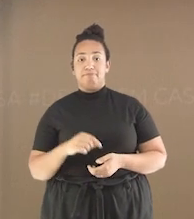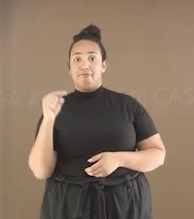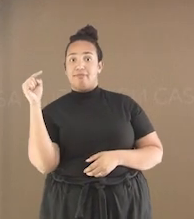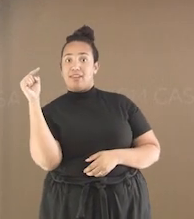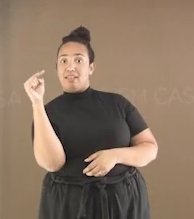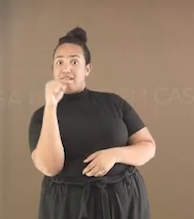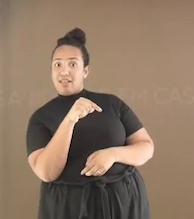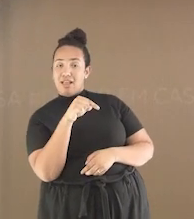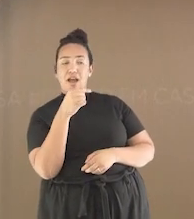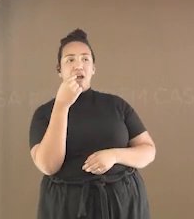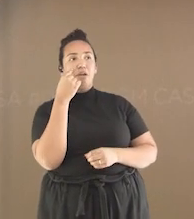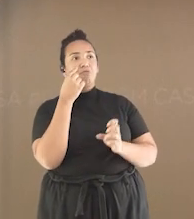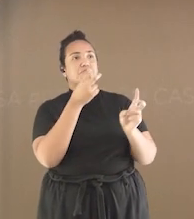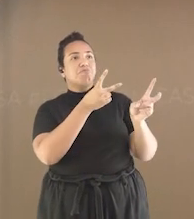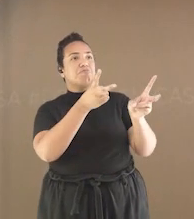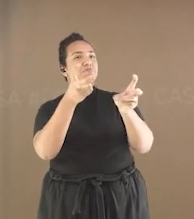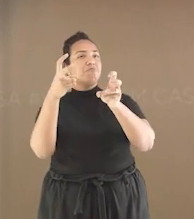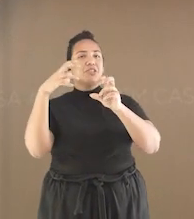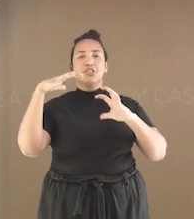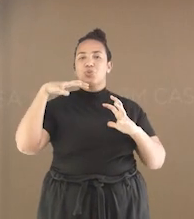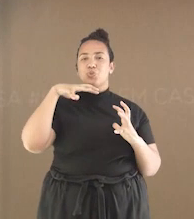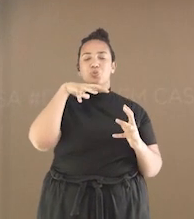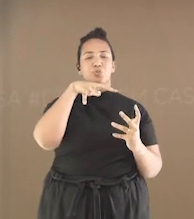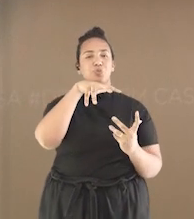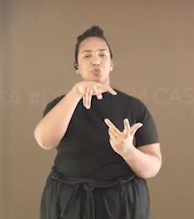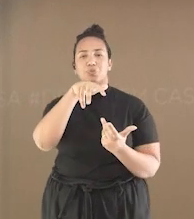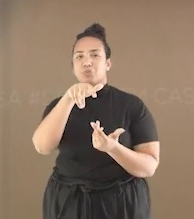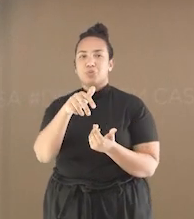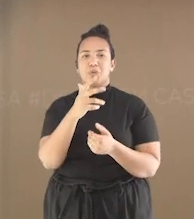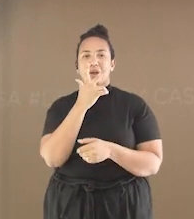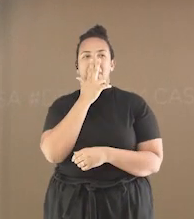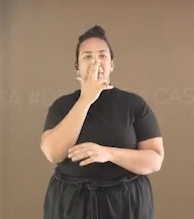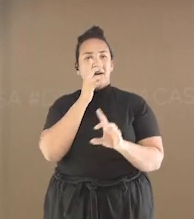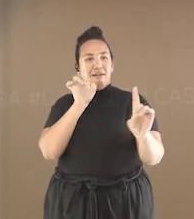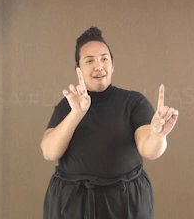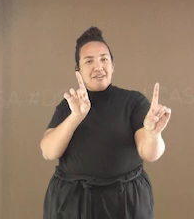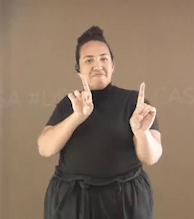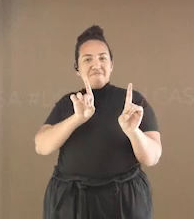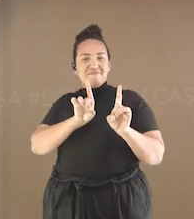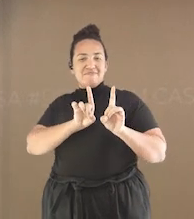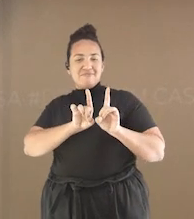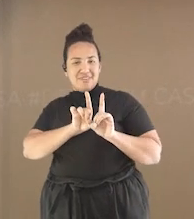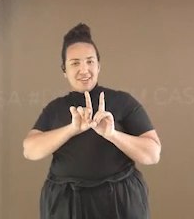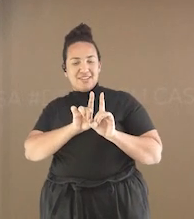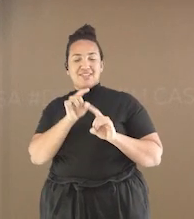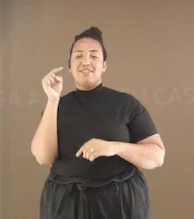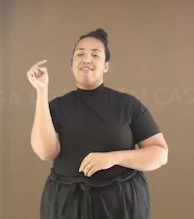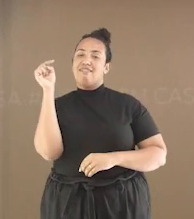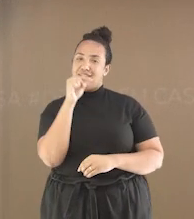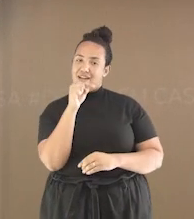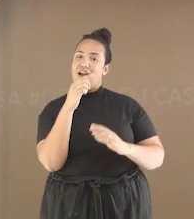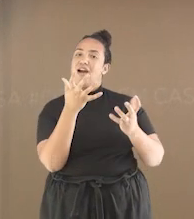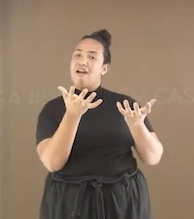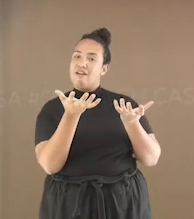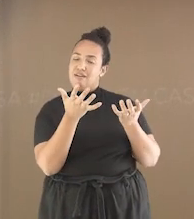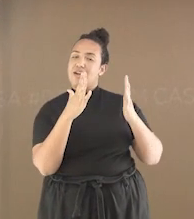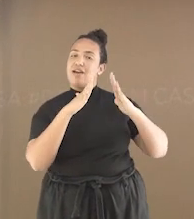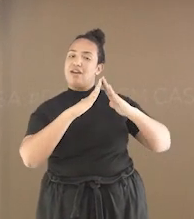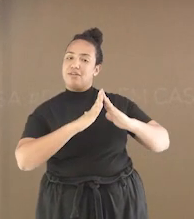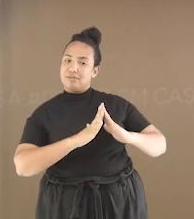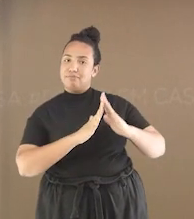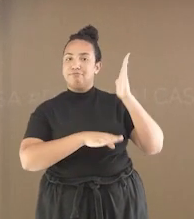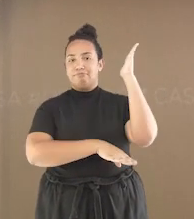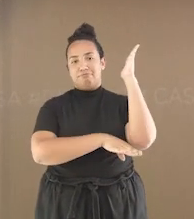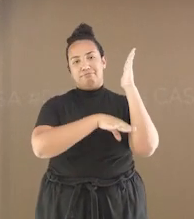andar. De lá se avista o mundo inteiro, tudo parece perto, no ar. É lá que eu